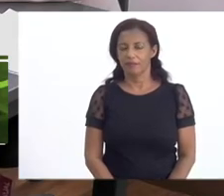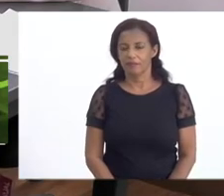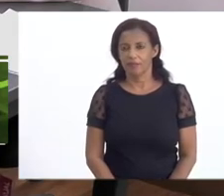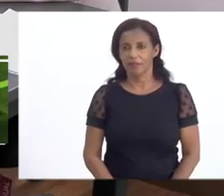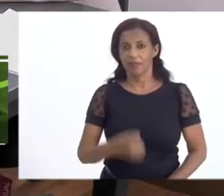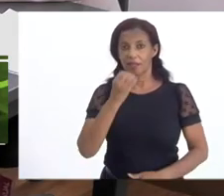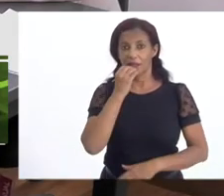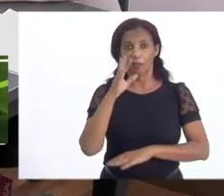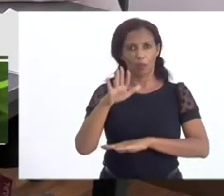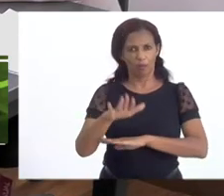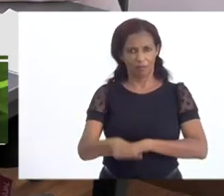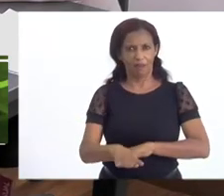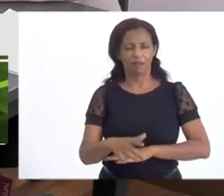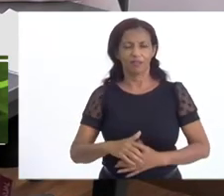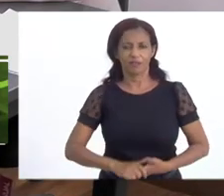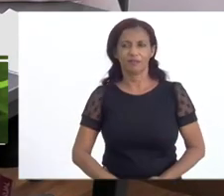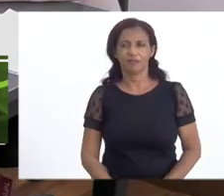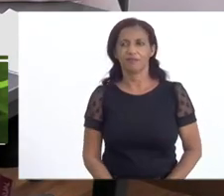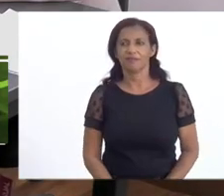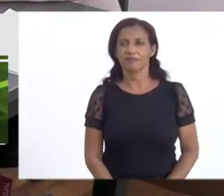Boa tarde, está sendo ouvindo? Sim.